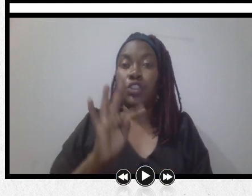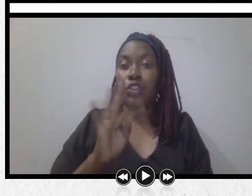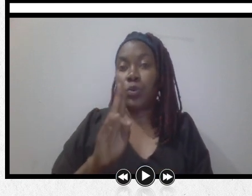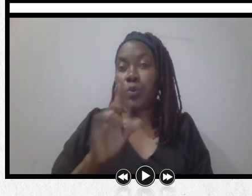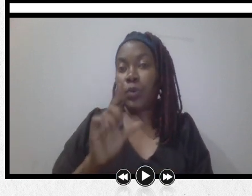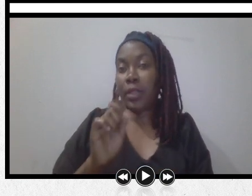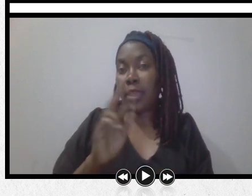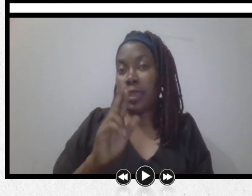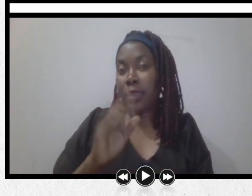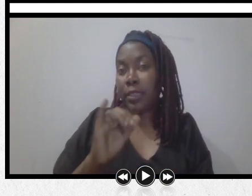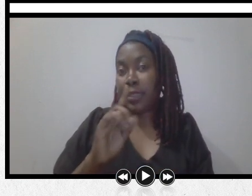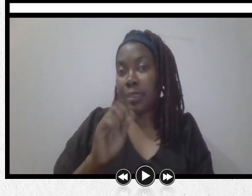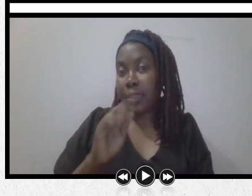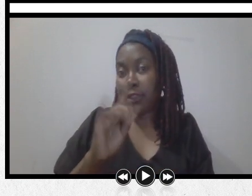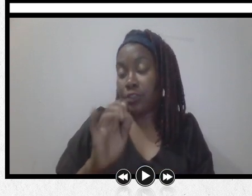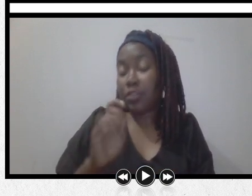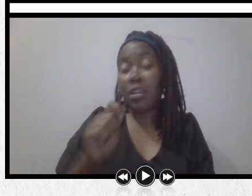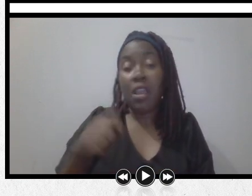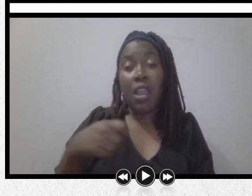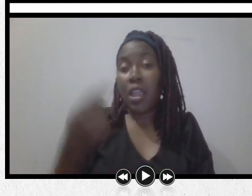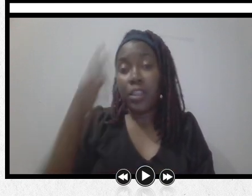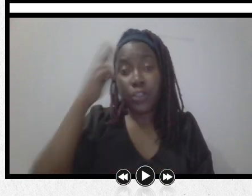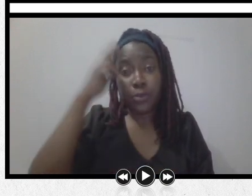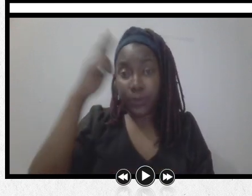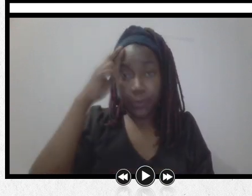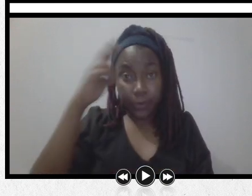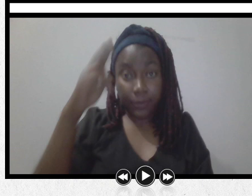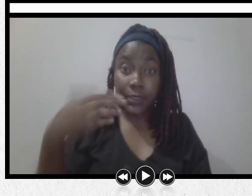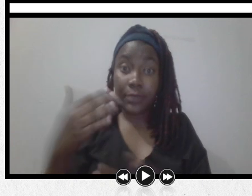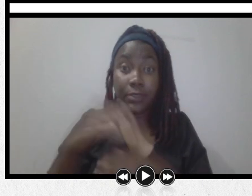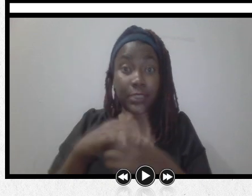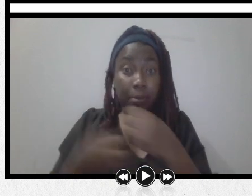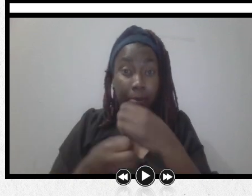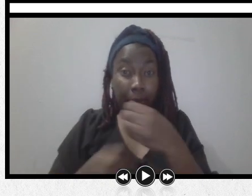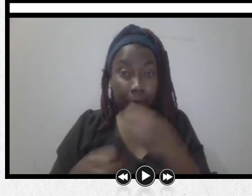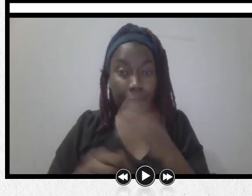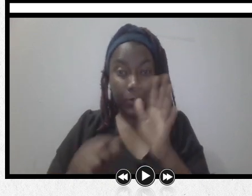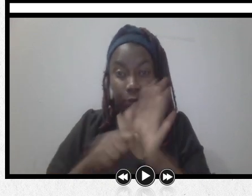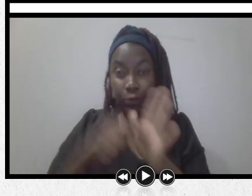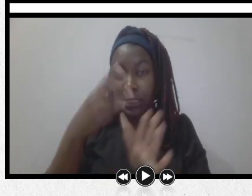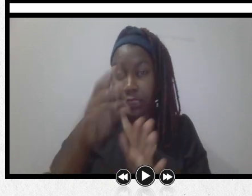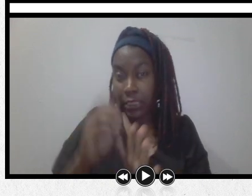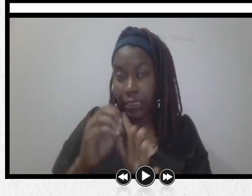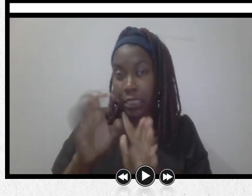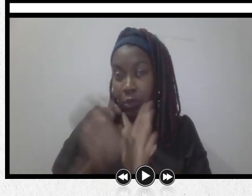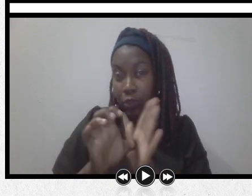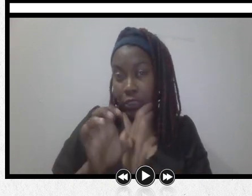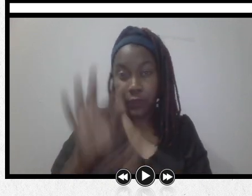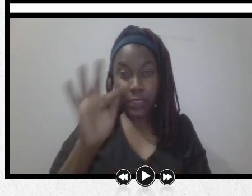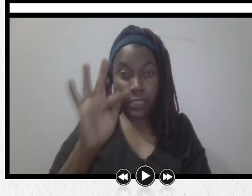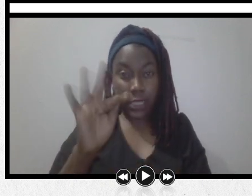que responsabilidade. Então, aqui no caso do saneamento básico, como o artigo 30 da Constituição Federal, no seu inciso